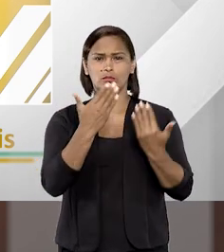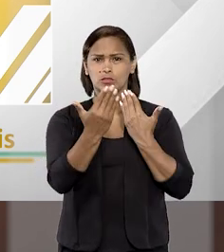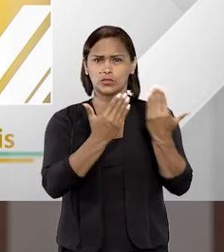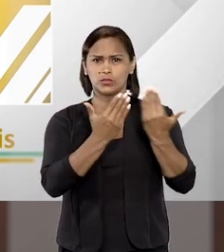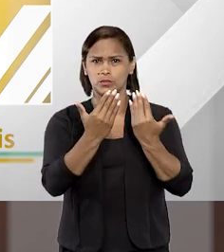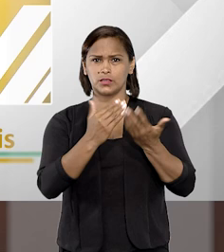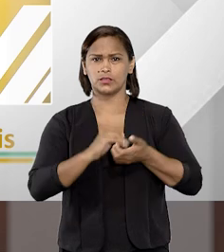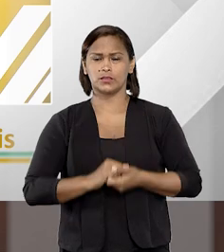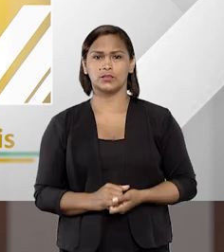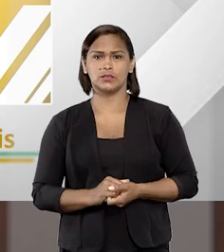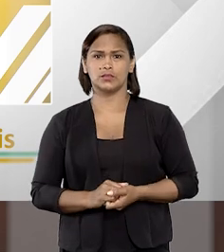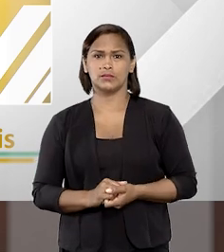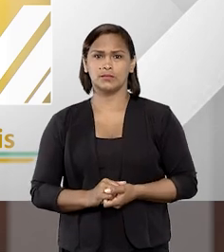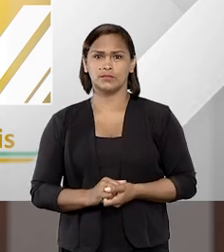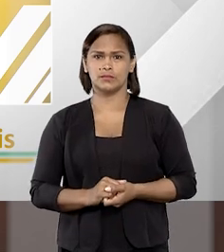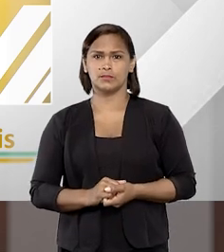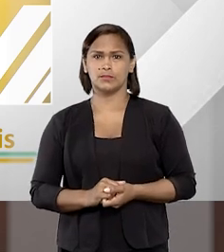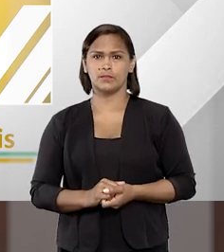suspeitos